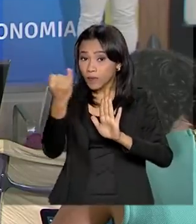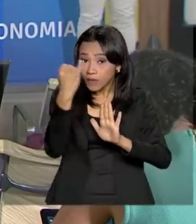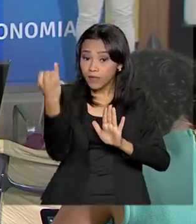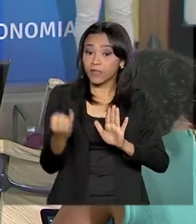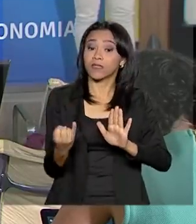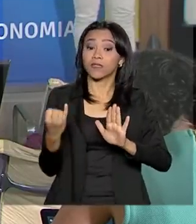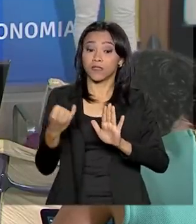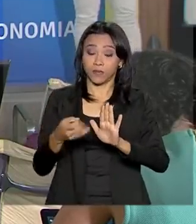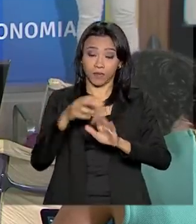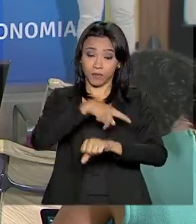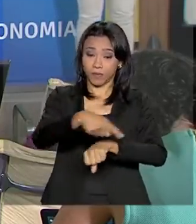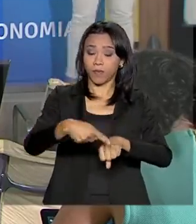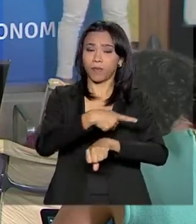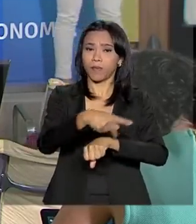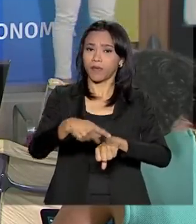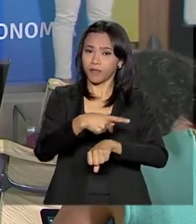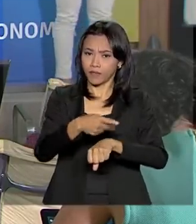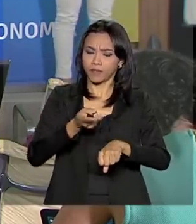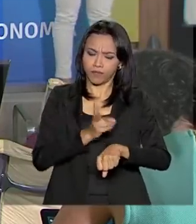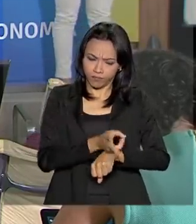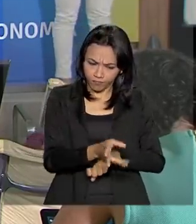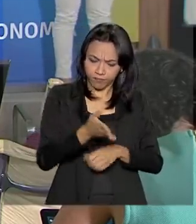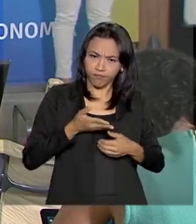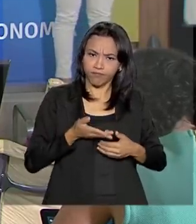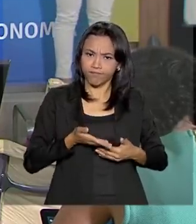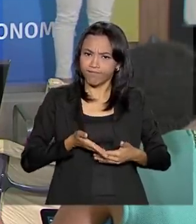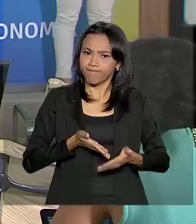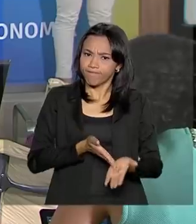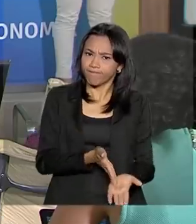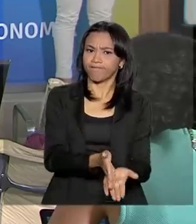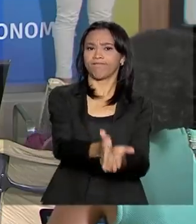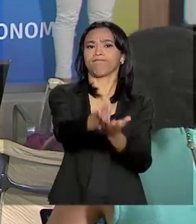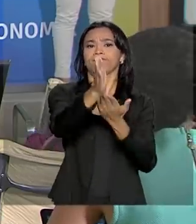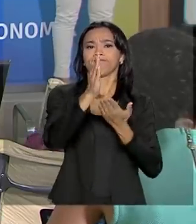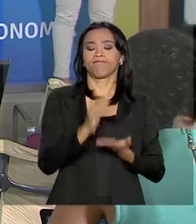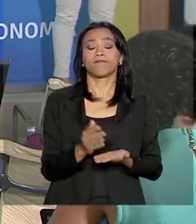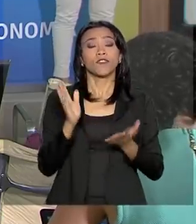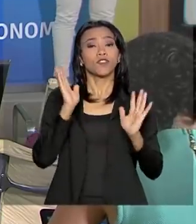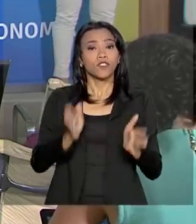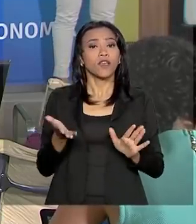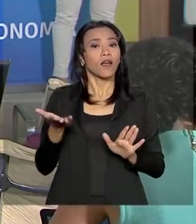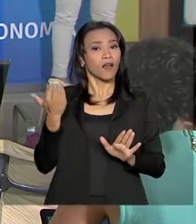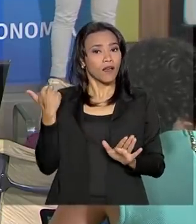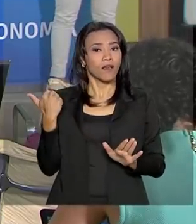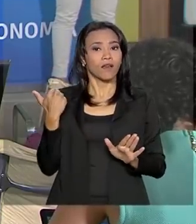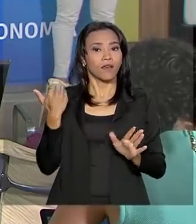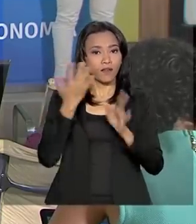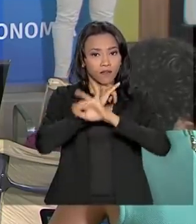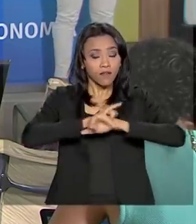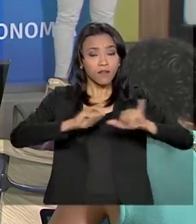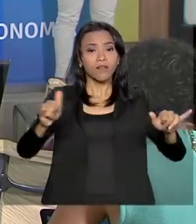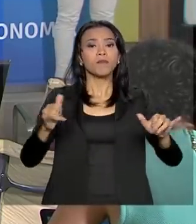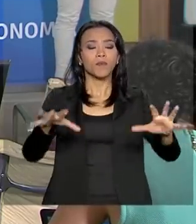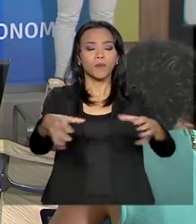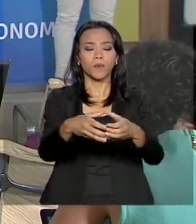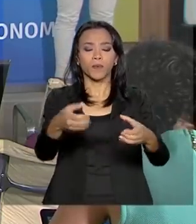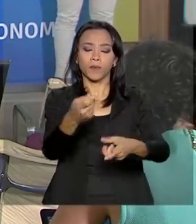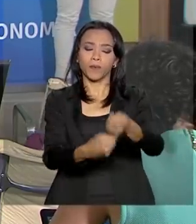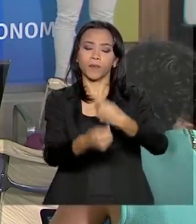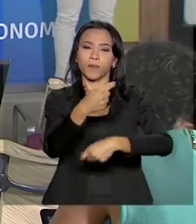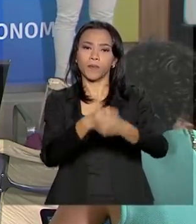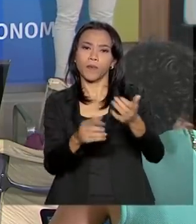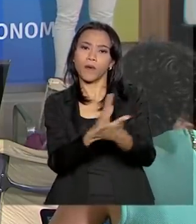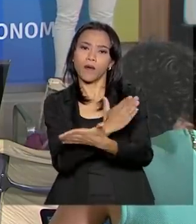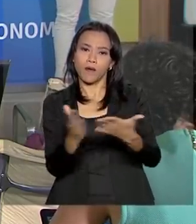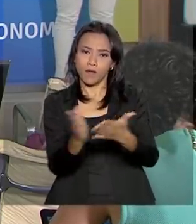para o país deslanchar, para o país seguir em frente. E, como já foi divulgado pela equipe econômica, alguns detalhes